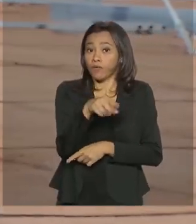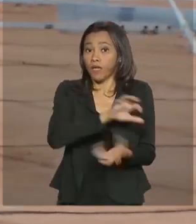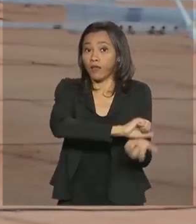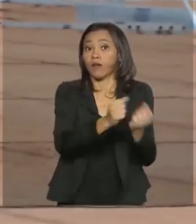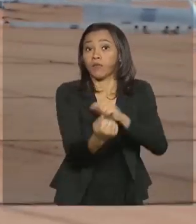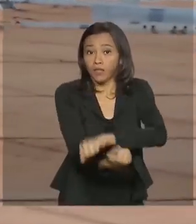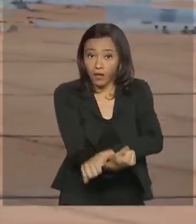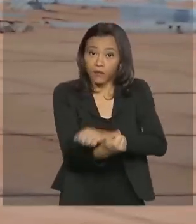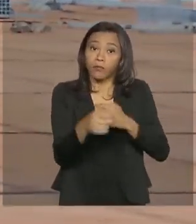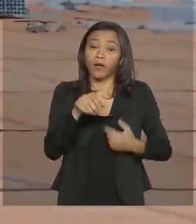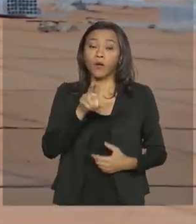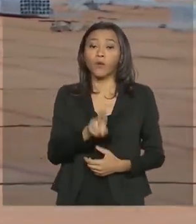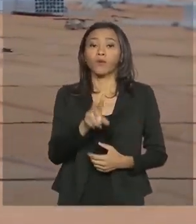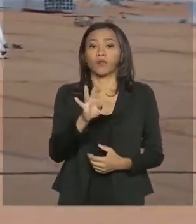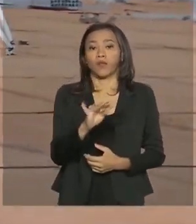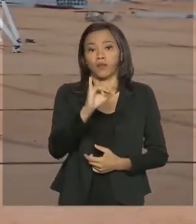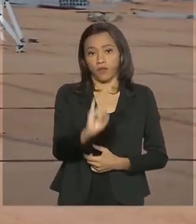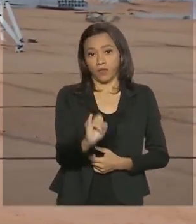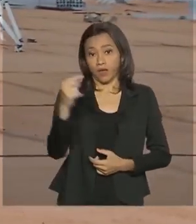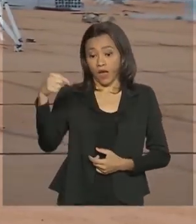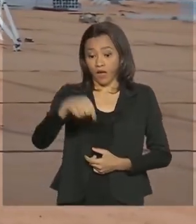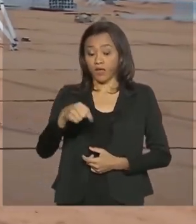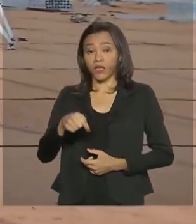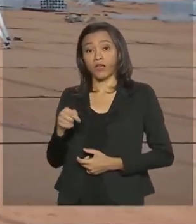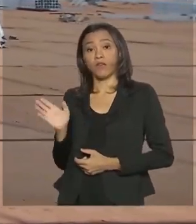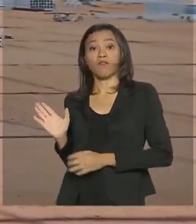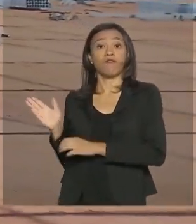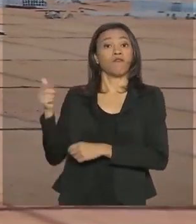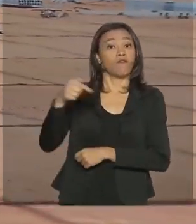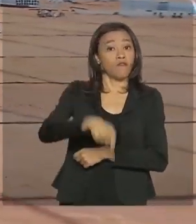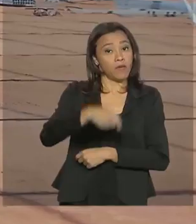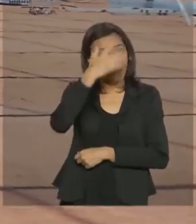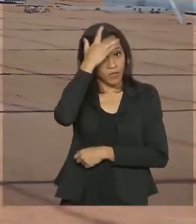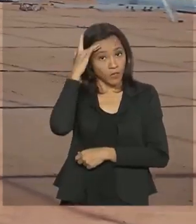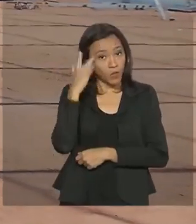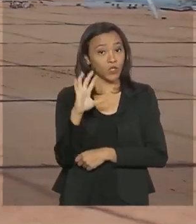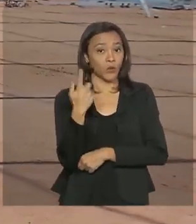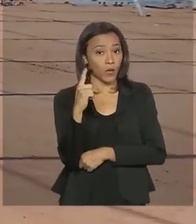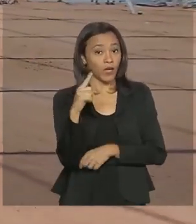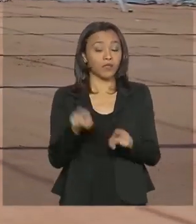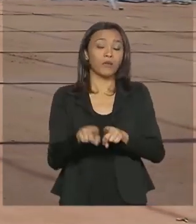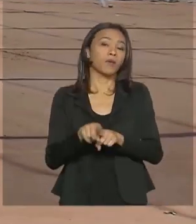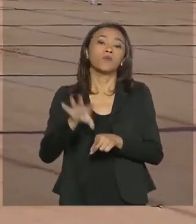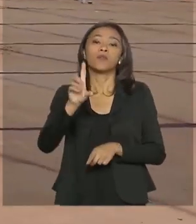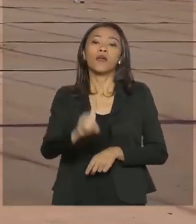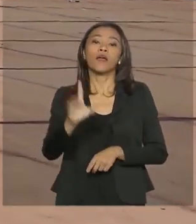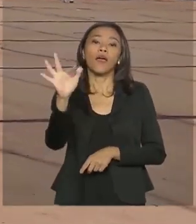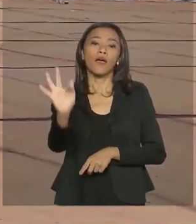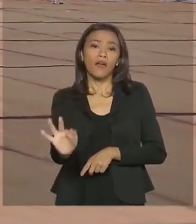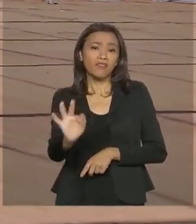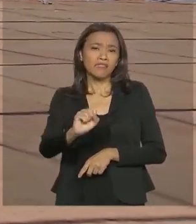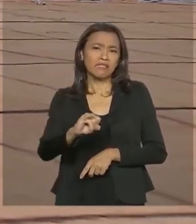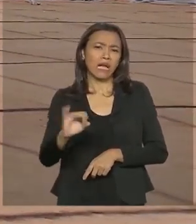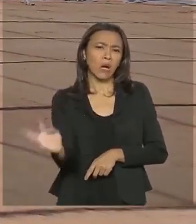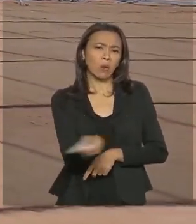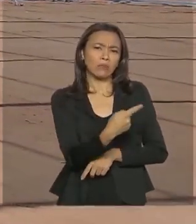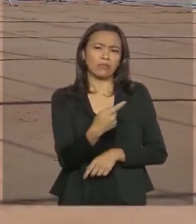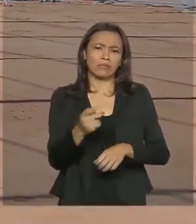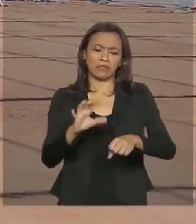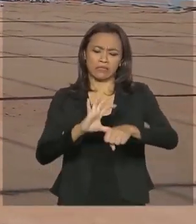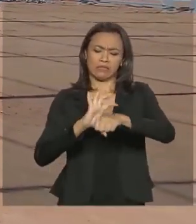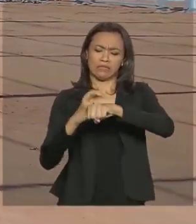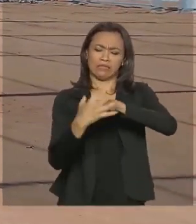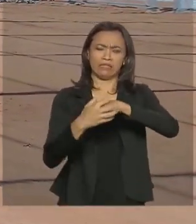semi-intensivas. Para cá, virão pacientes de Goiás e do Distrito Federal em estado crítico por conta do